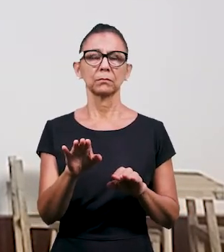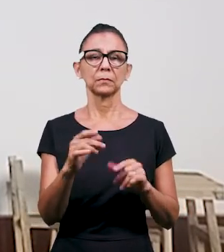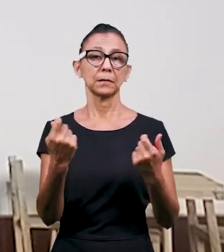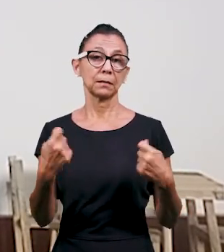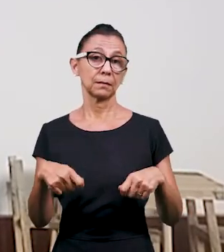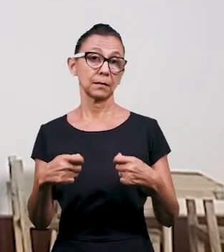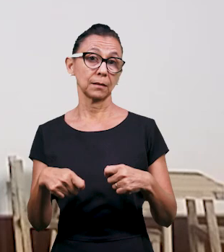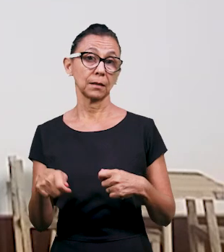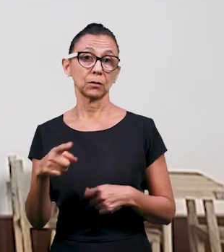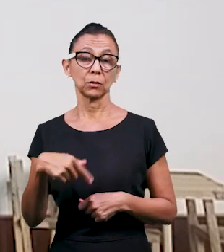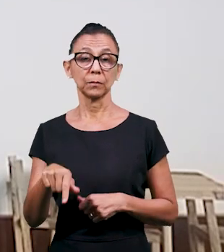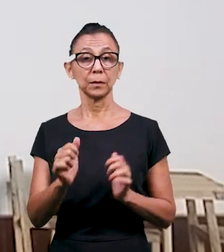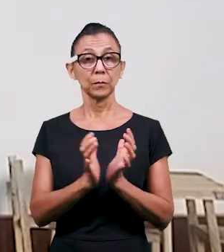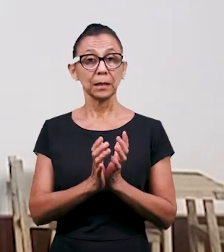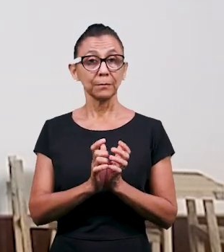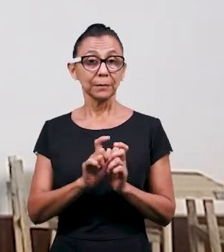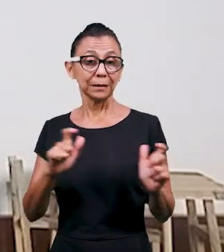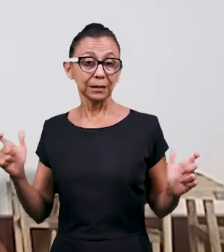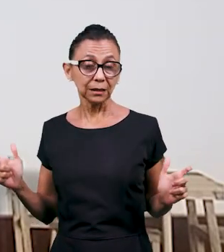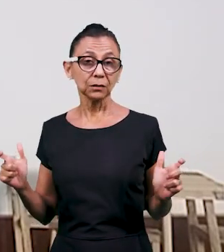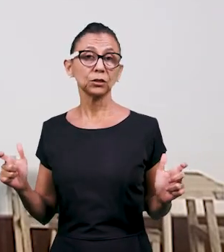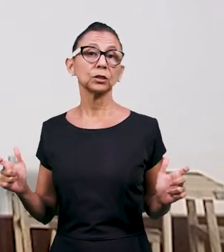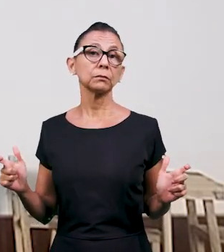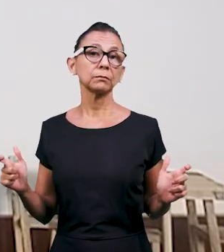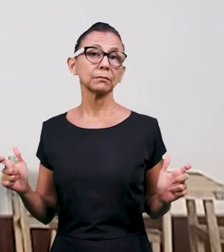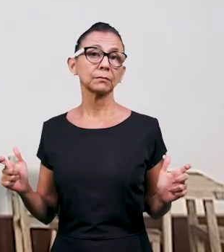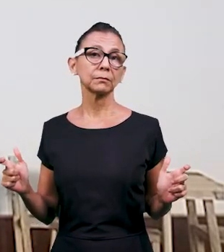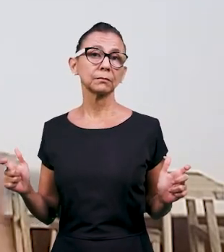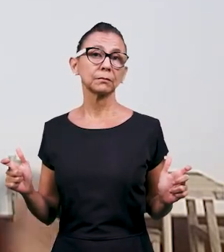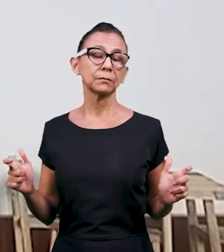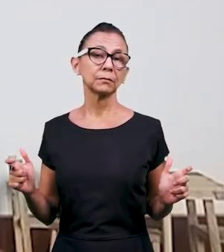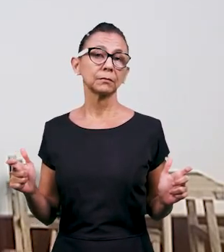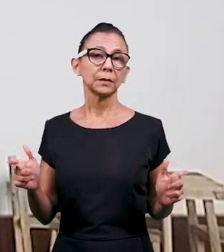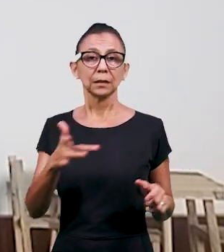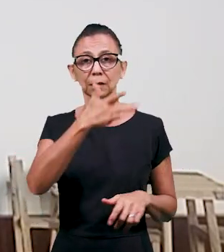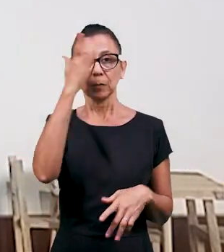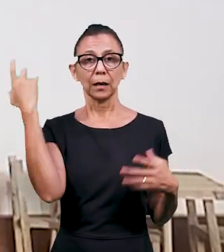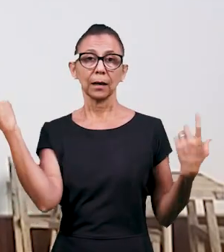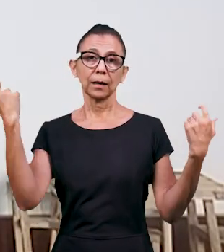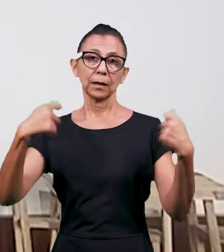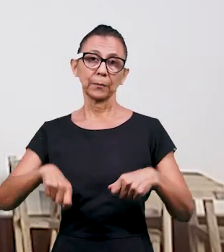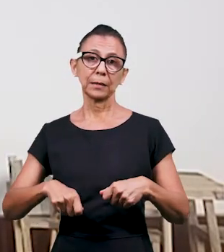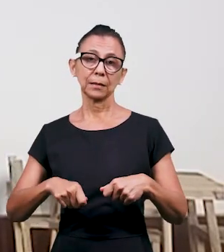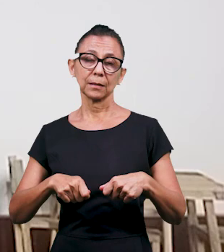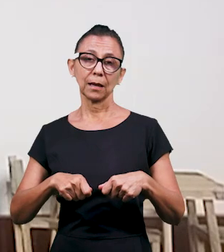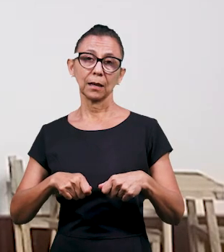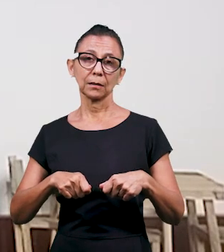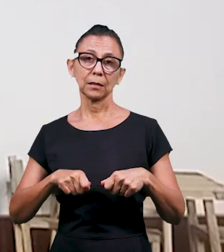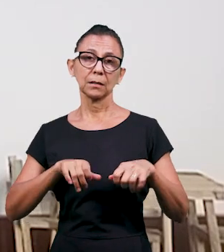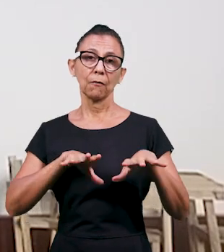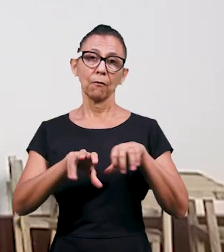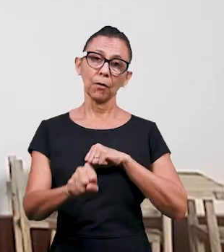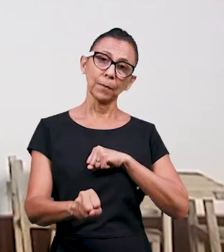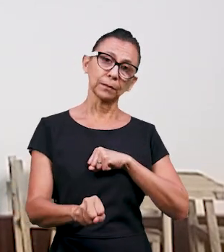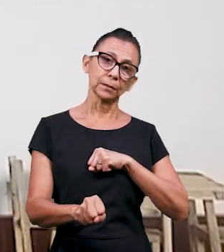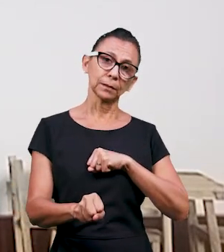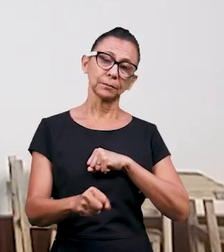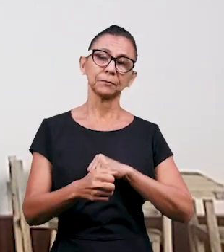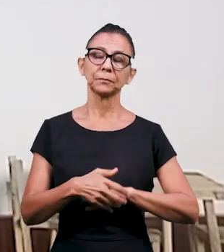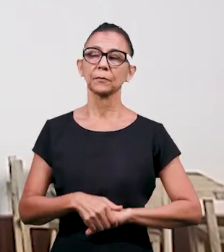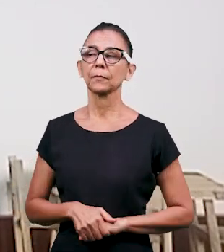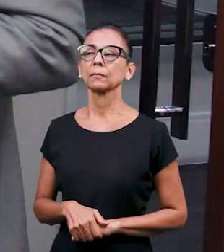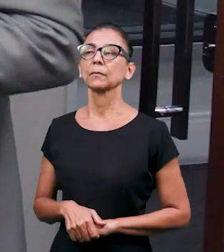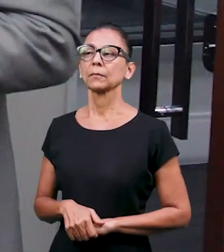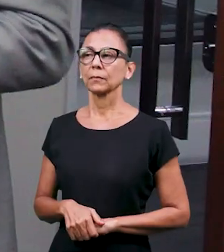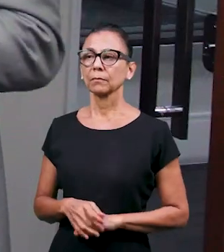sua necessidade. Então, por isso que nós precisamos de uma equipe grande e de irmãos que estejam formados e capacitados para prestar esse atendimento para nossos